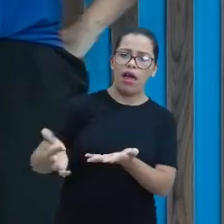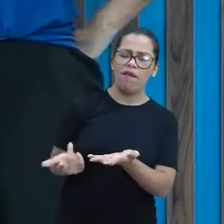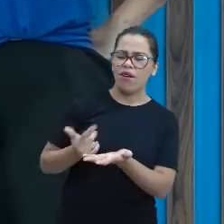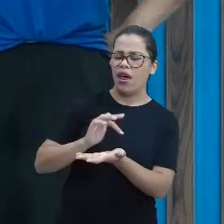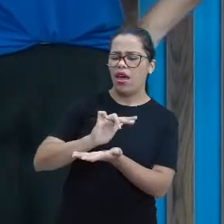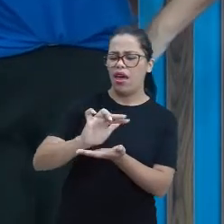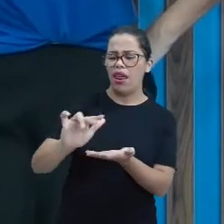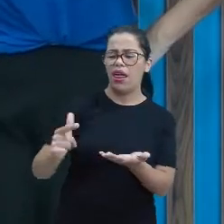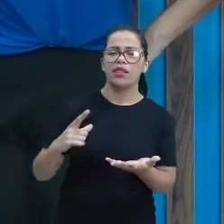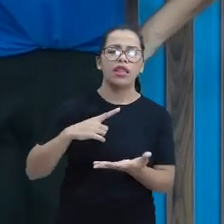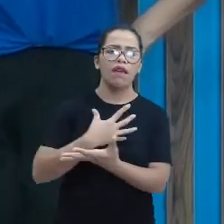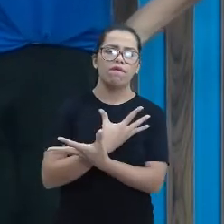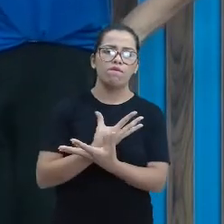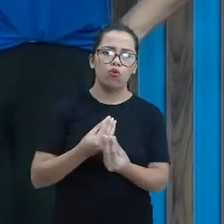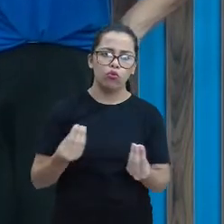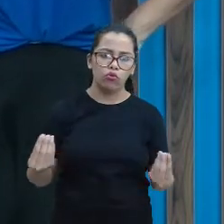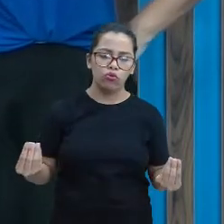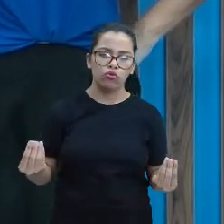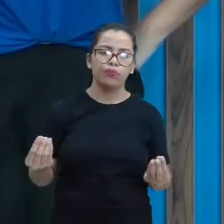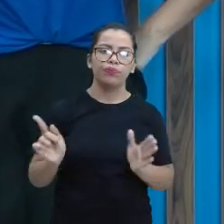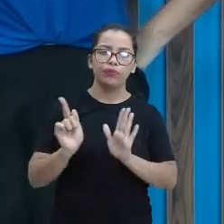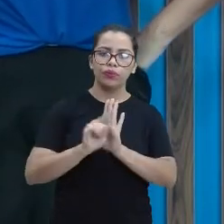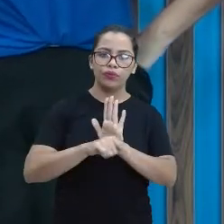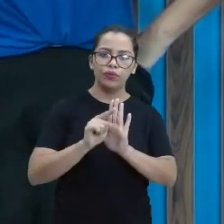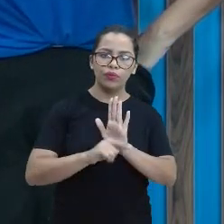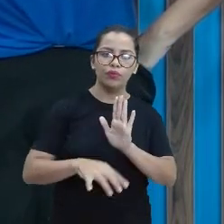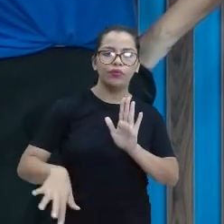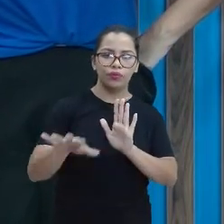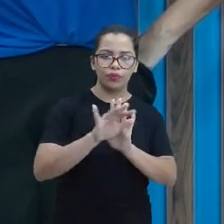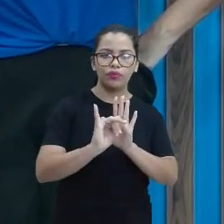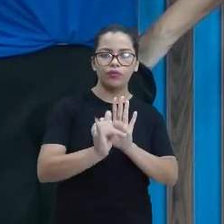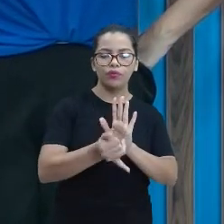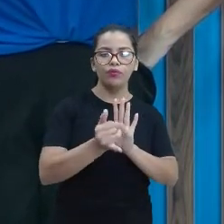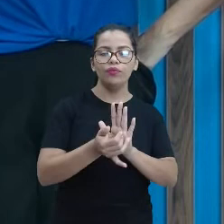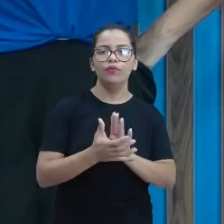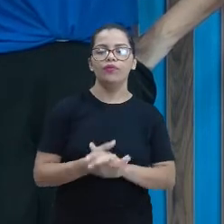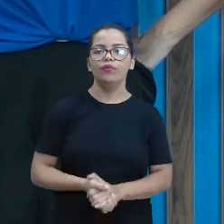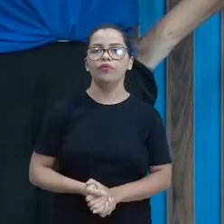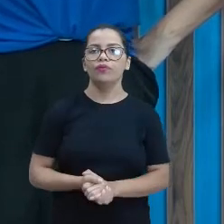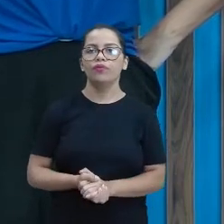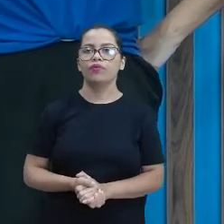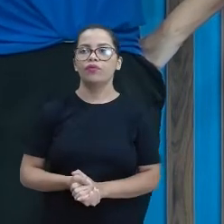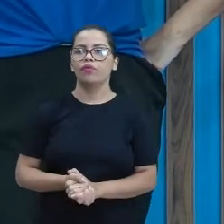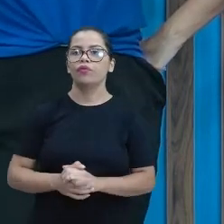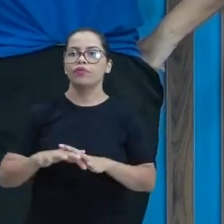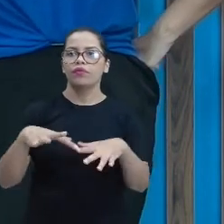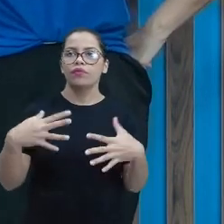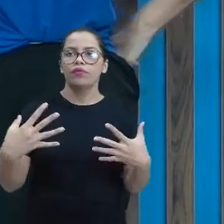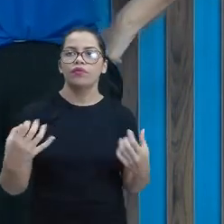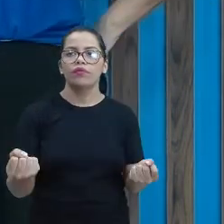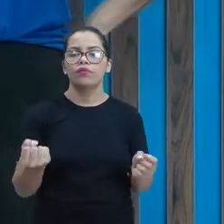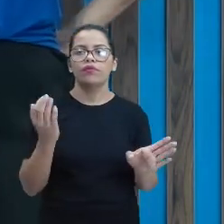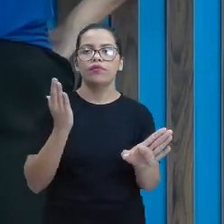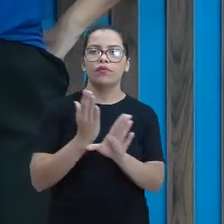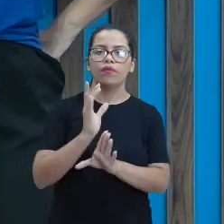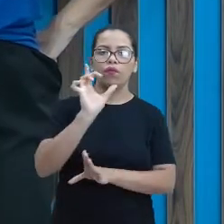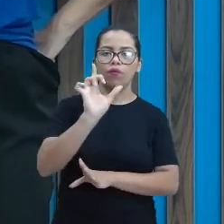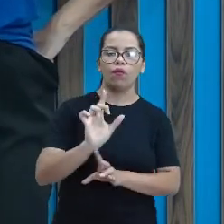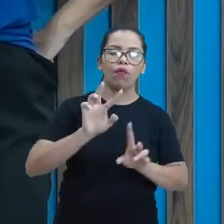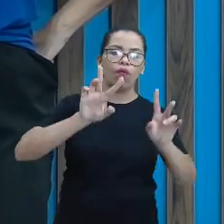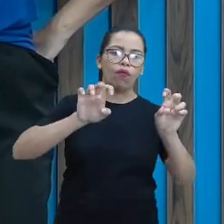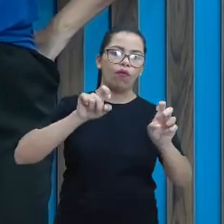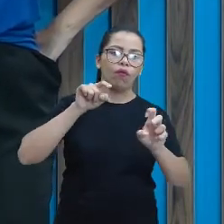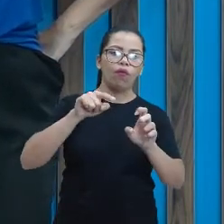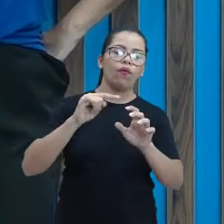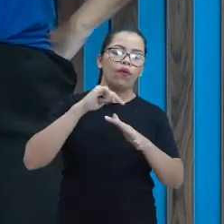são enormes, são muitos os gêneros da ordem do narrar, tá? E aí vamos descobrir um pouco dos elementos da